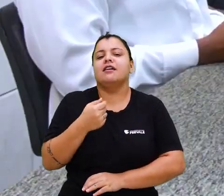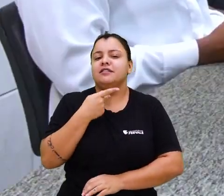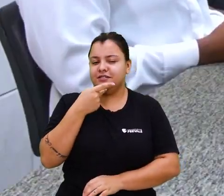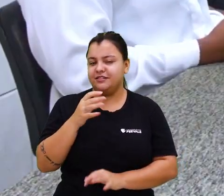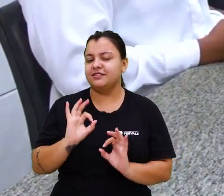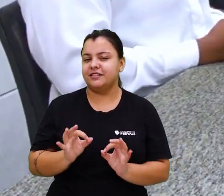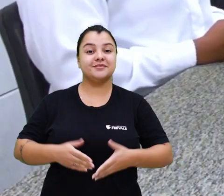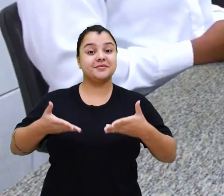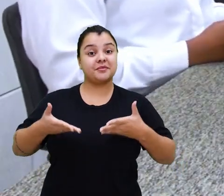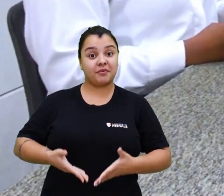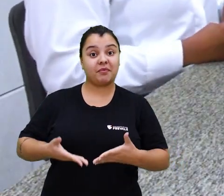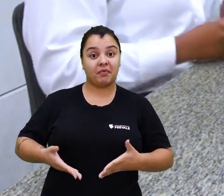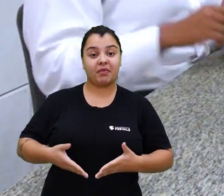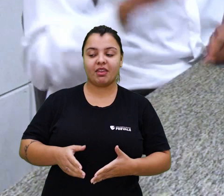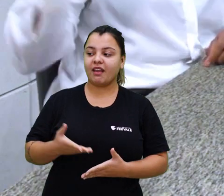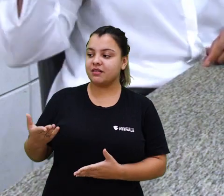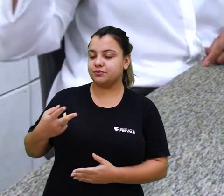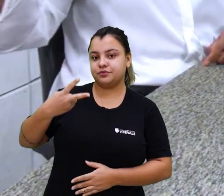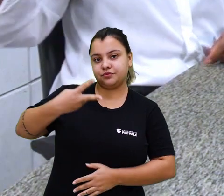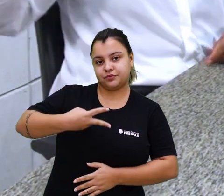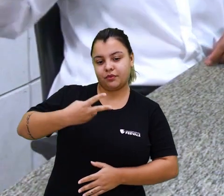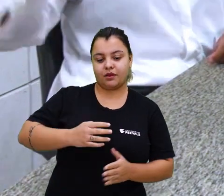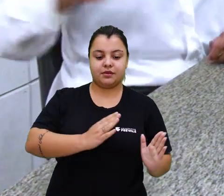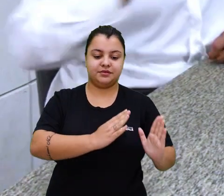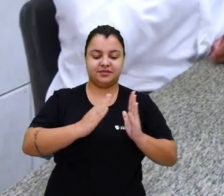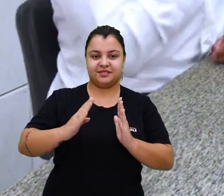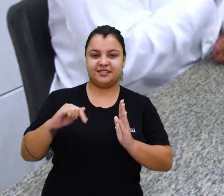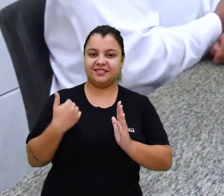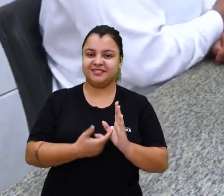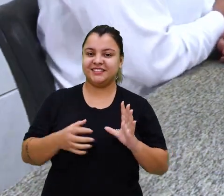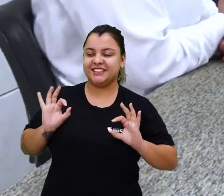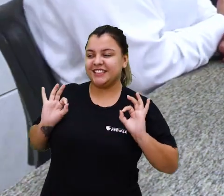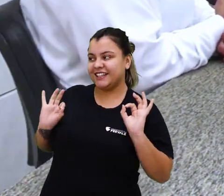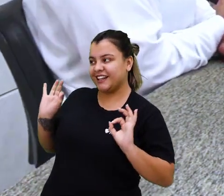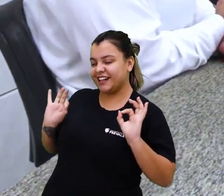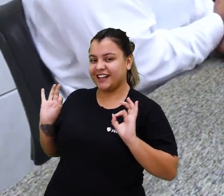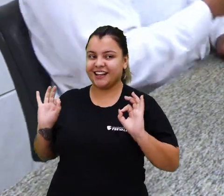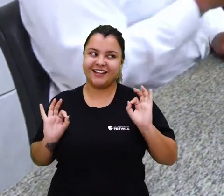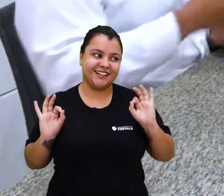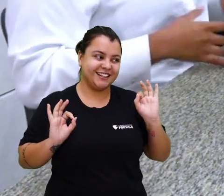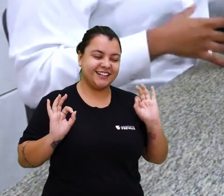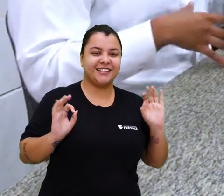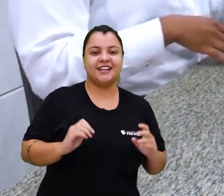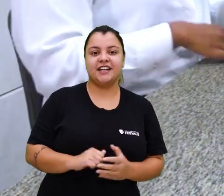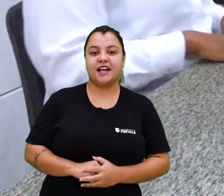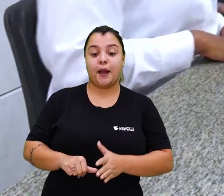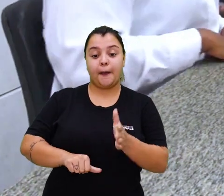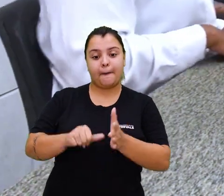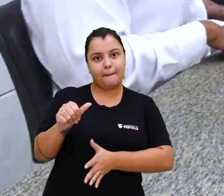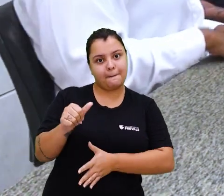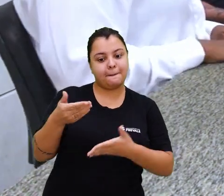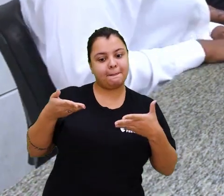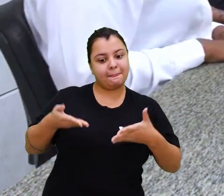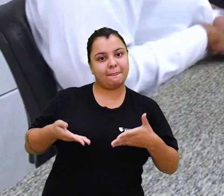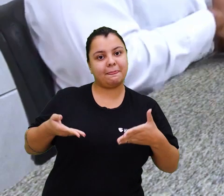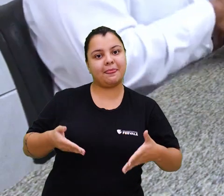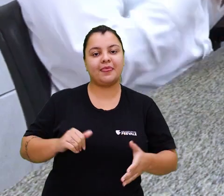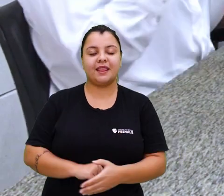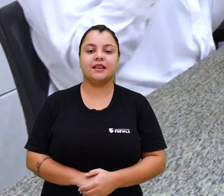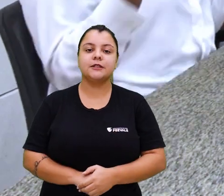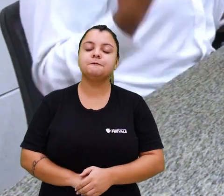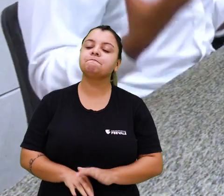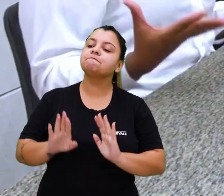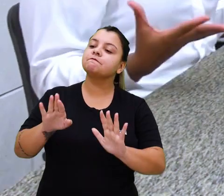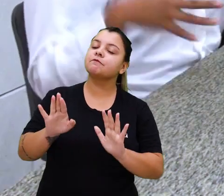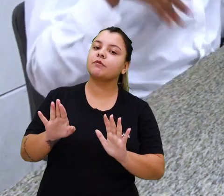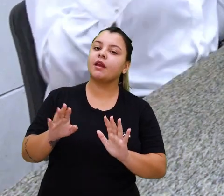mesmo galera segundo bloco A gente tá muito muito chque pela primeira vez né exatamente E aí